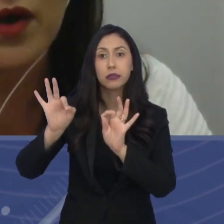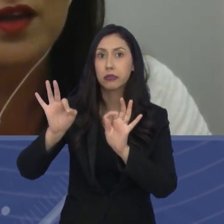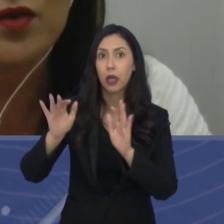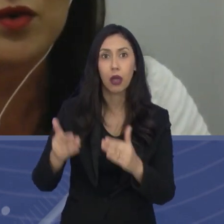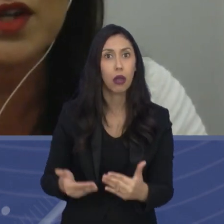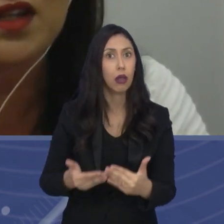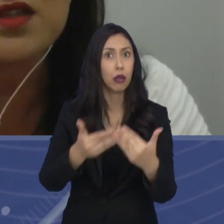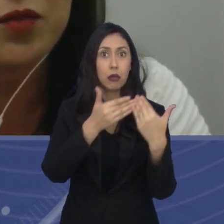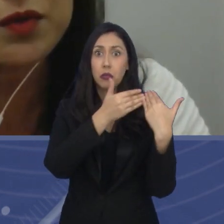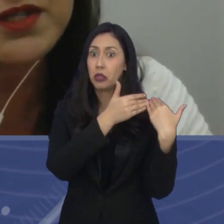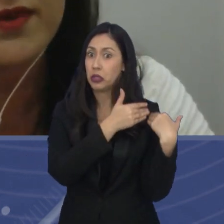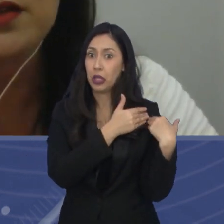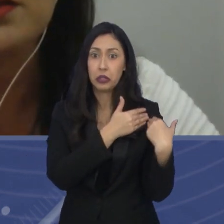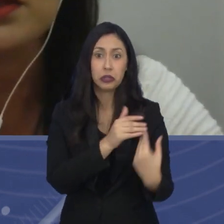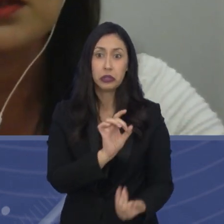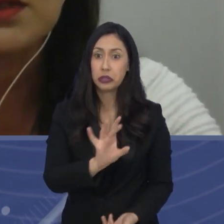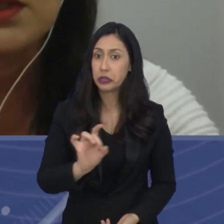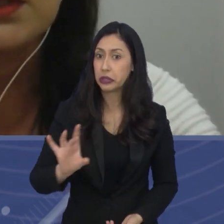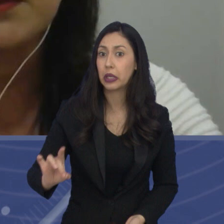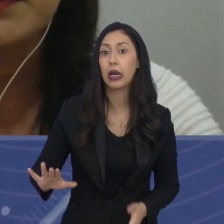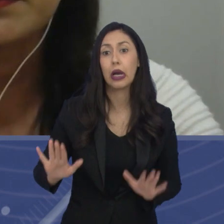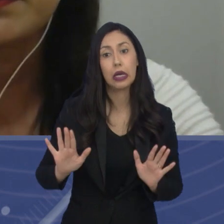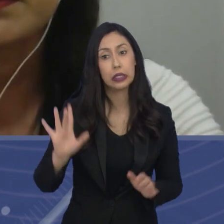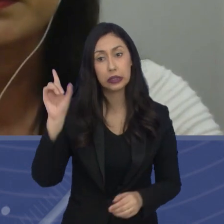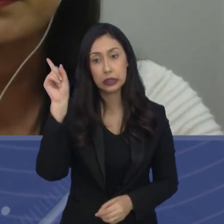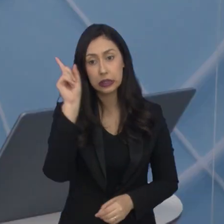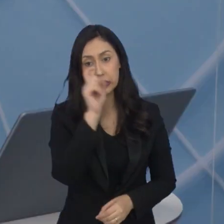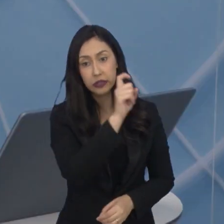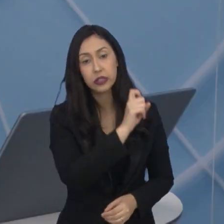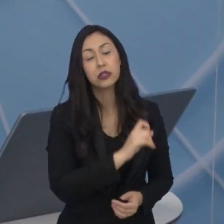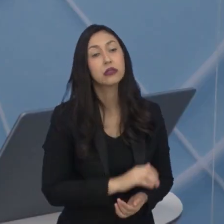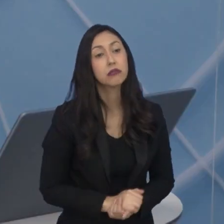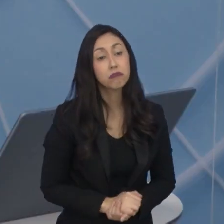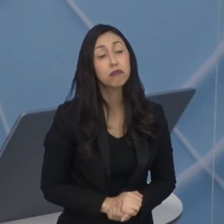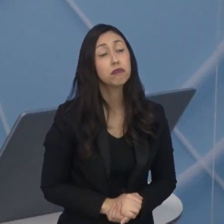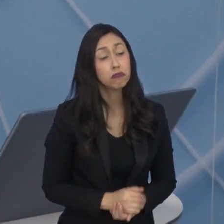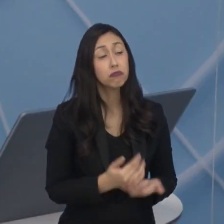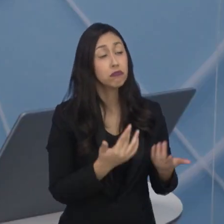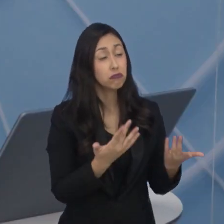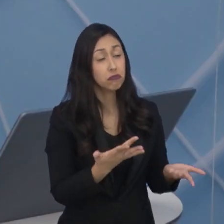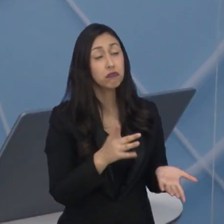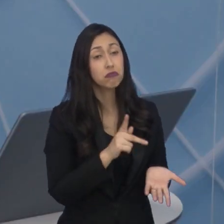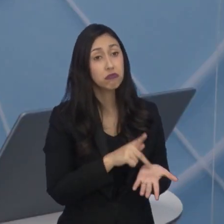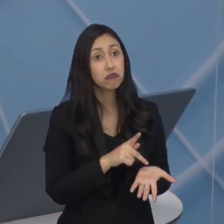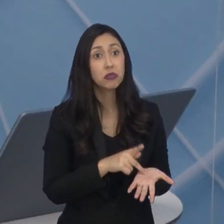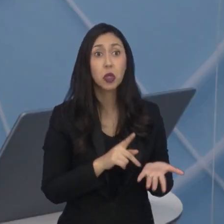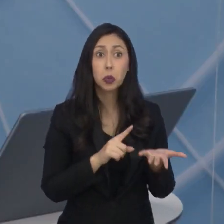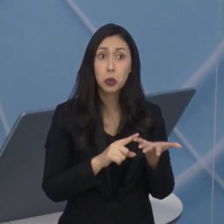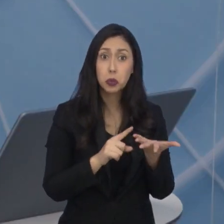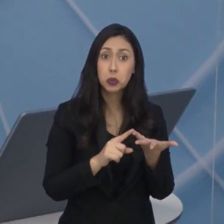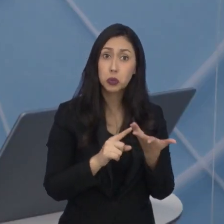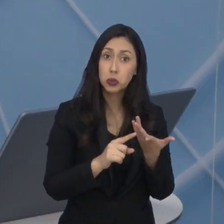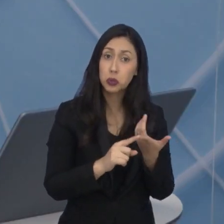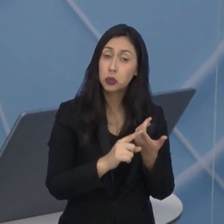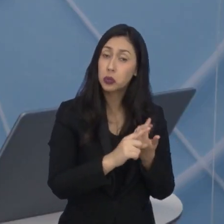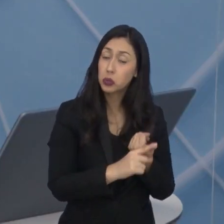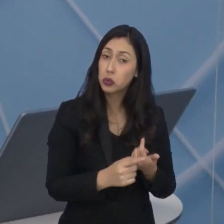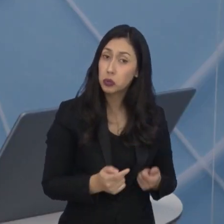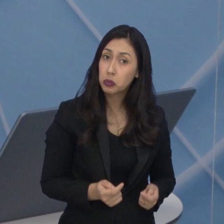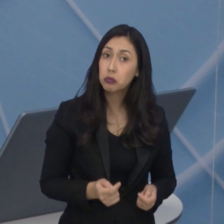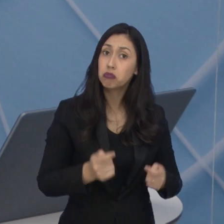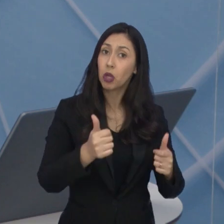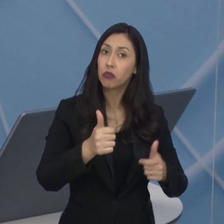com certeza muito mais fácil. Sem dúvida. Tá aí então, gente. Olha quanta coisa, né? Quantos